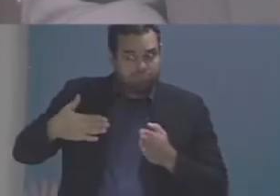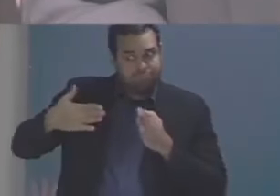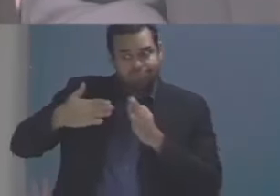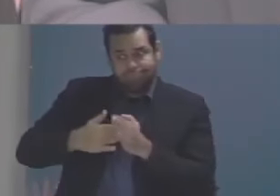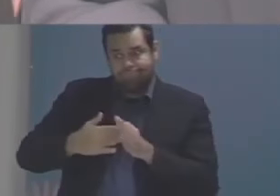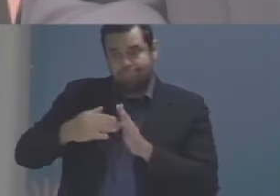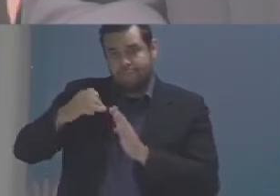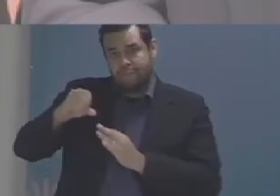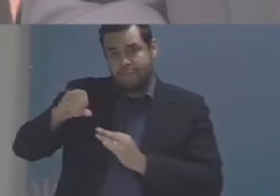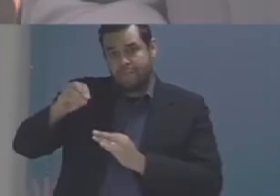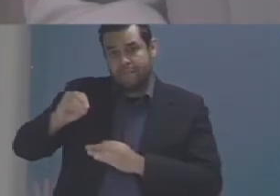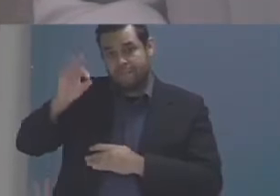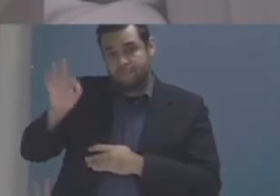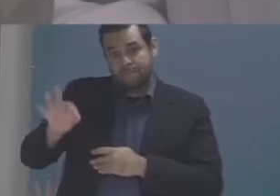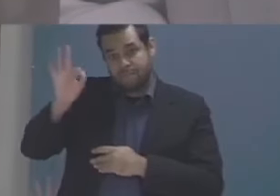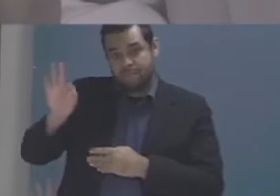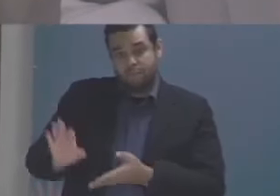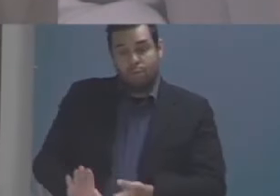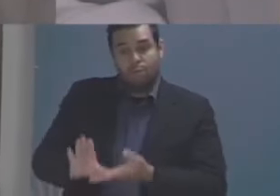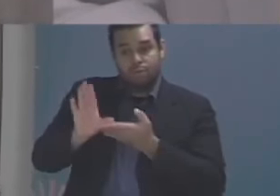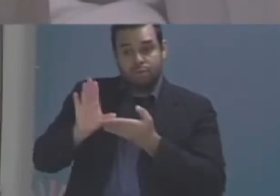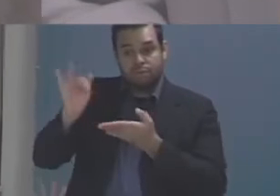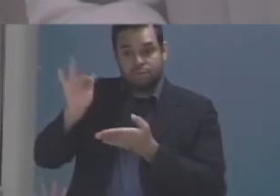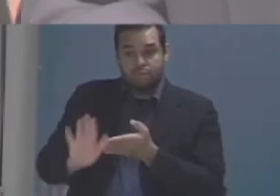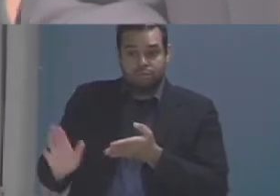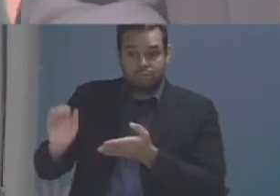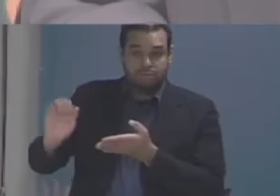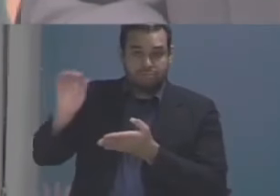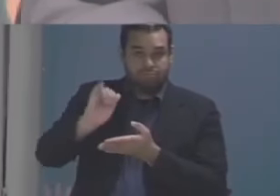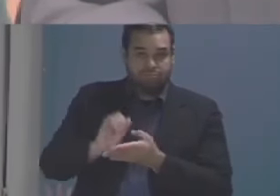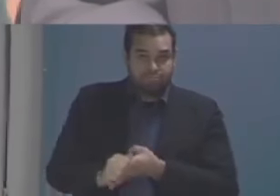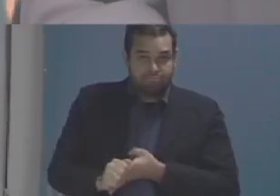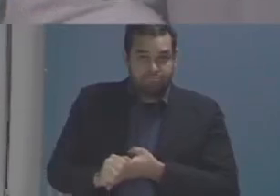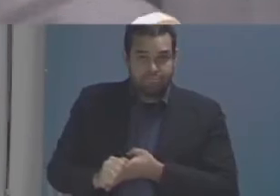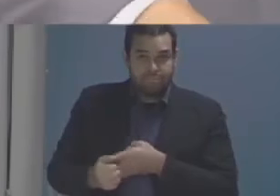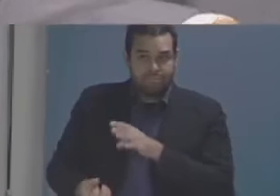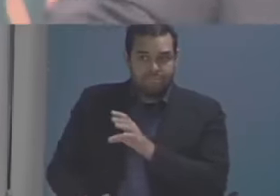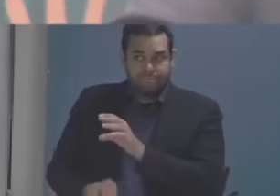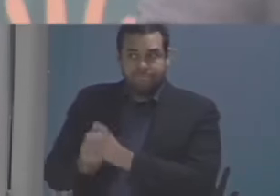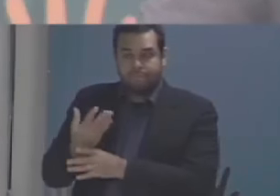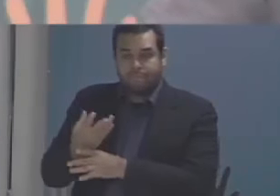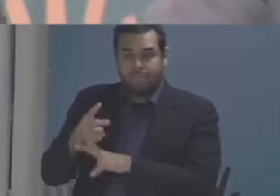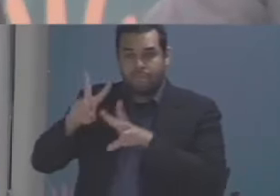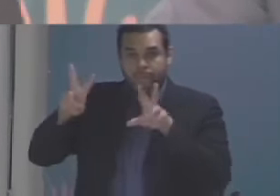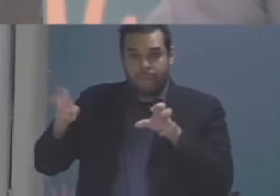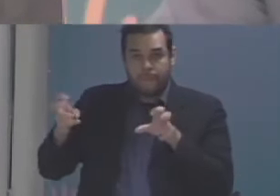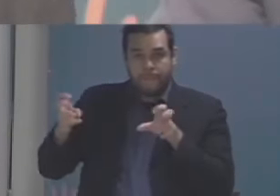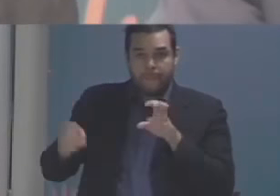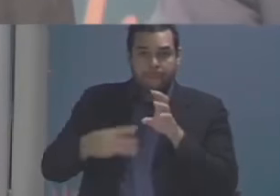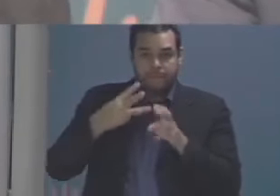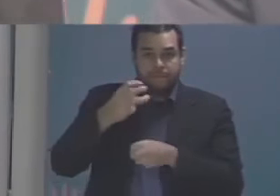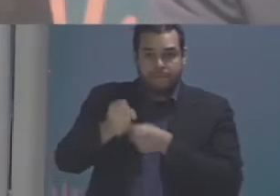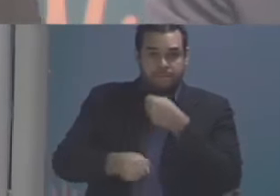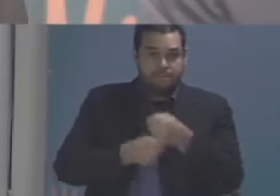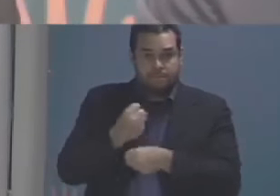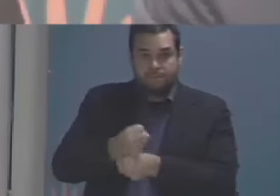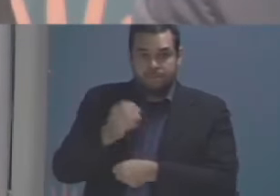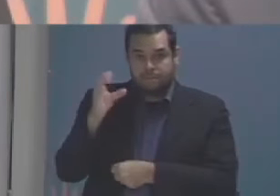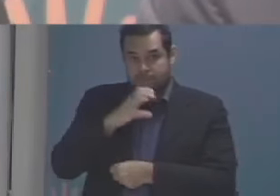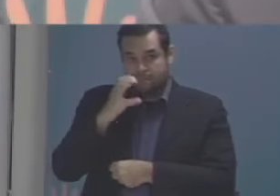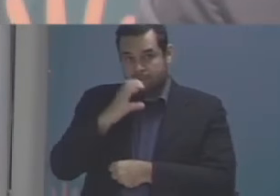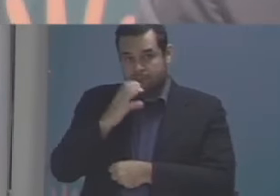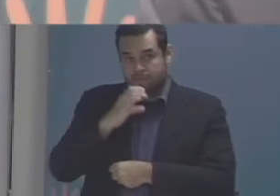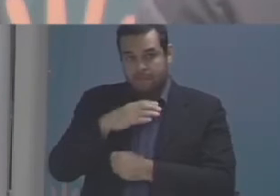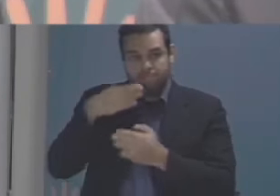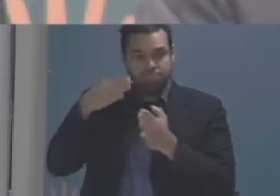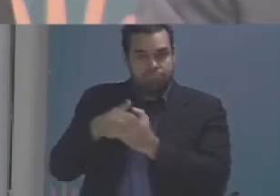de 90% dos conselhos regionais em nossa gestão, que criaram o seguinte lema: 3 anos passa rápido, nós vamos